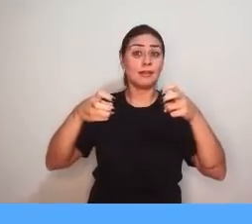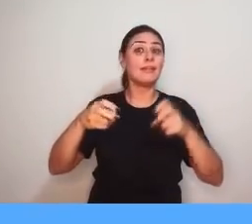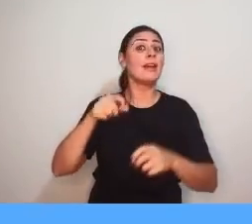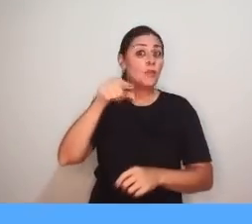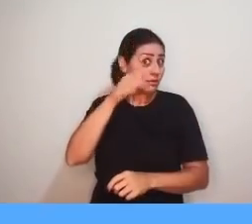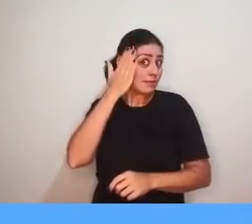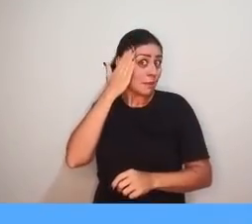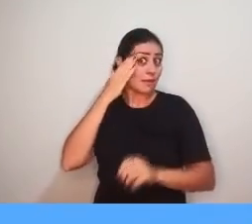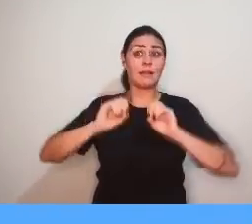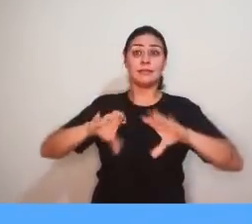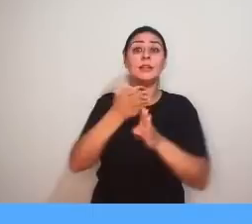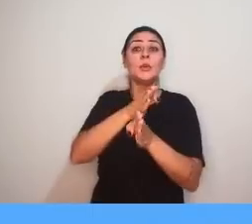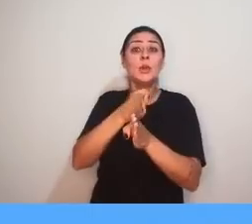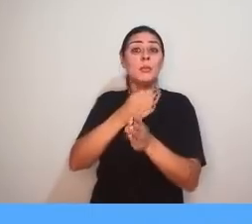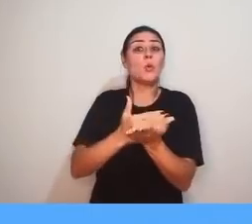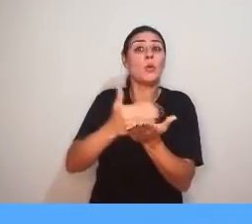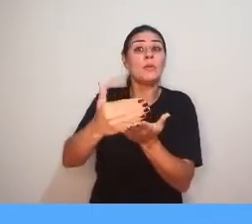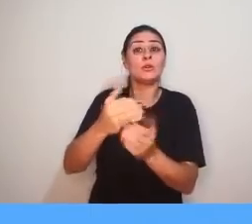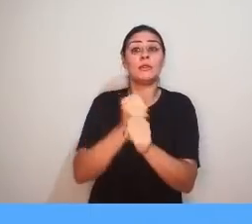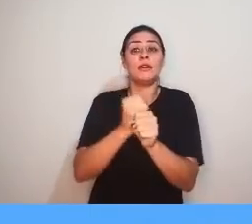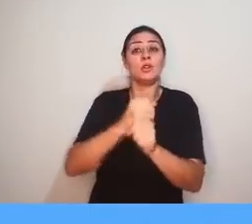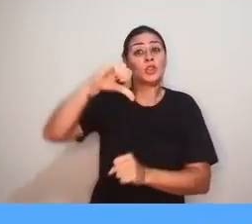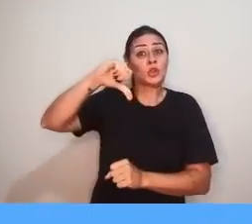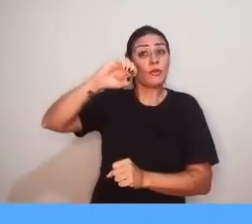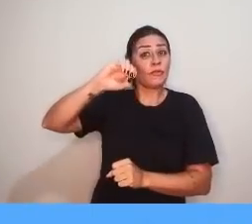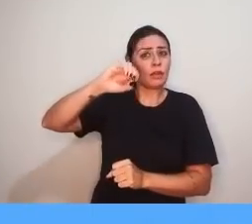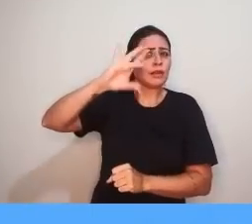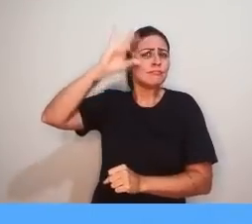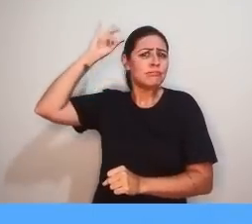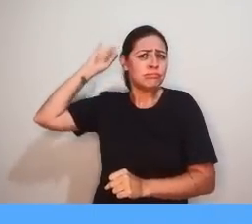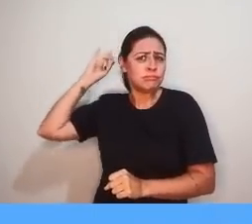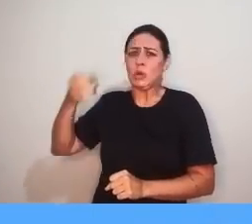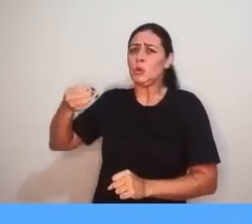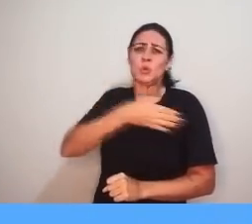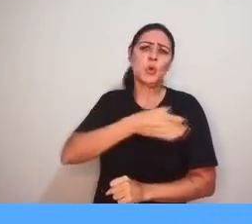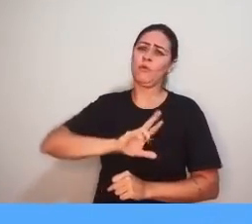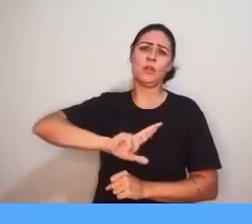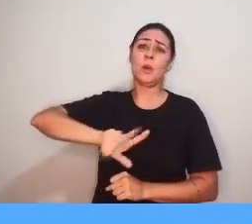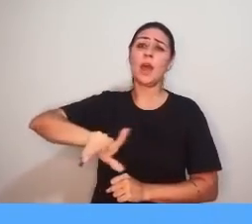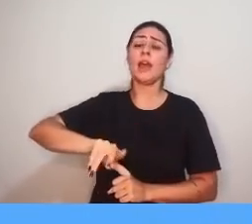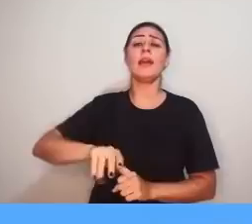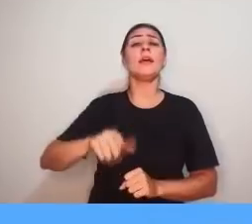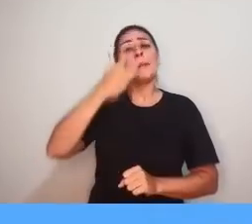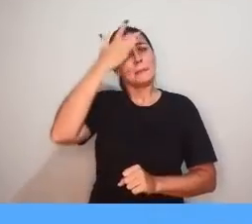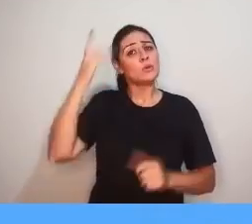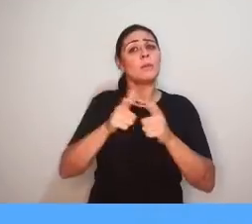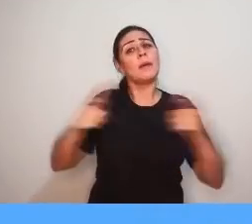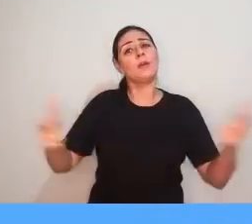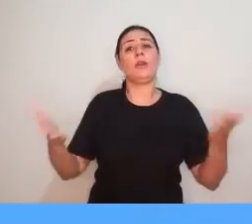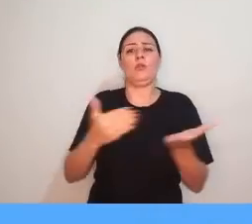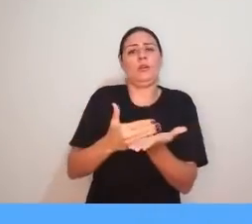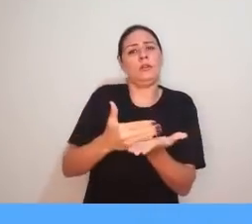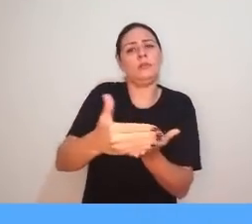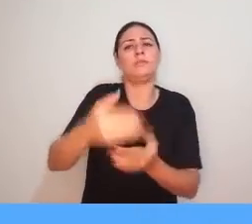tem uma ideia, o ensino híbrido ele vem lá do final dos anos 90, tá? Não é uma coisa nova, não. E agora ele começa a ser um pouco discutido,